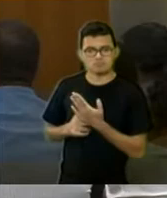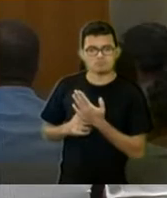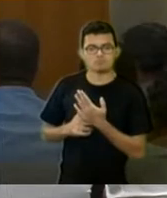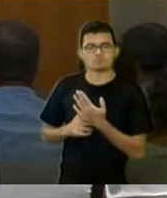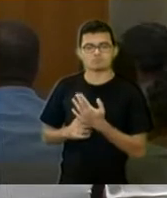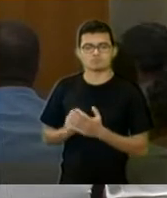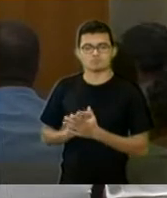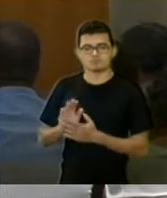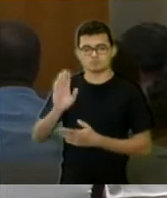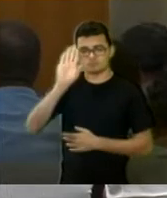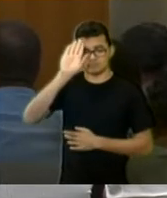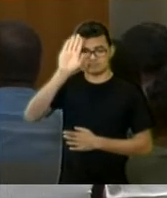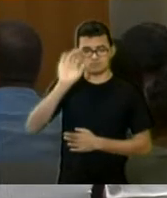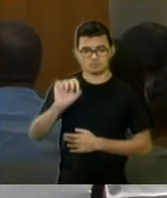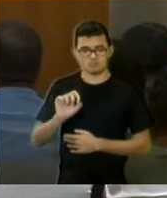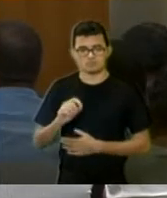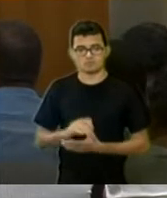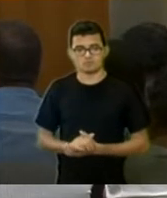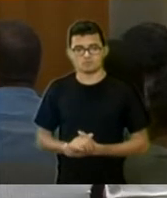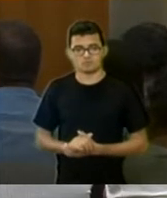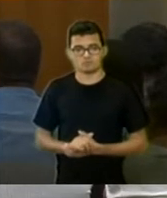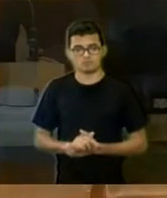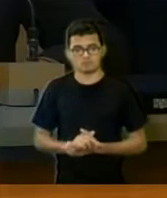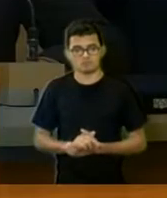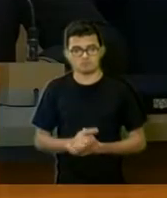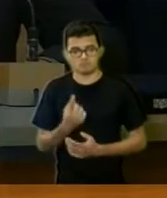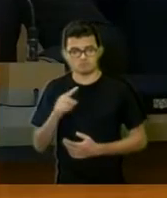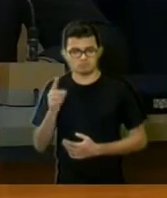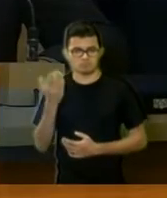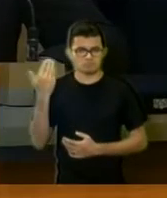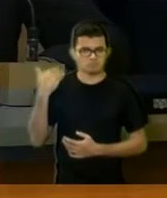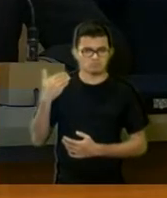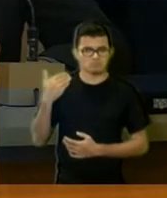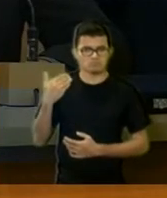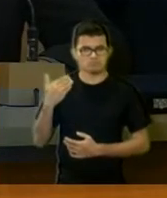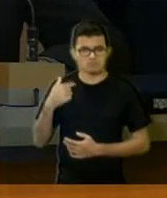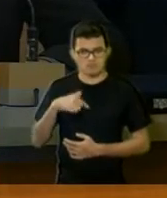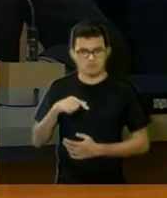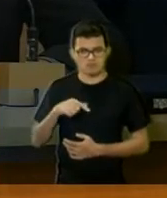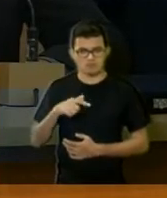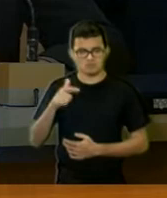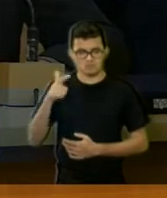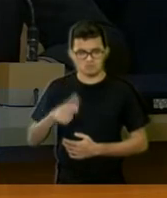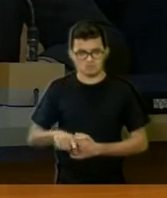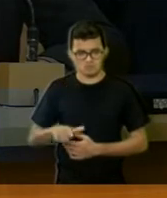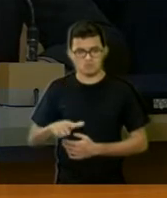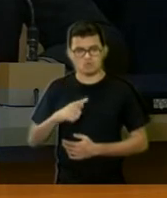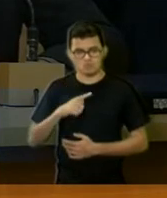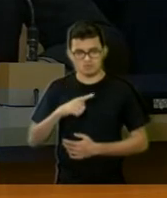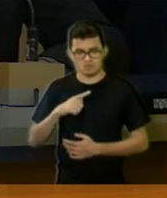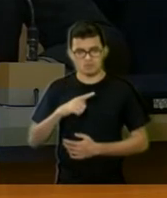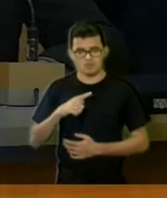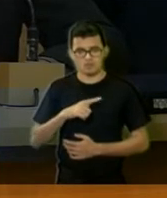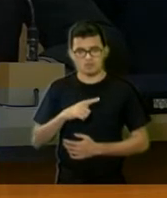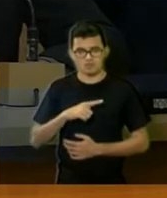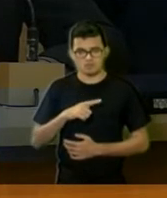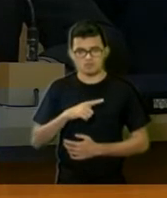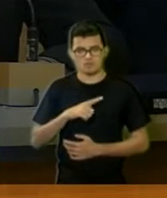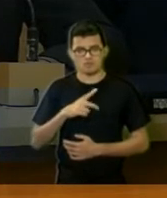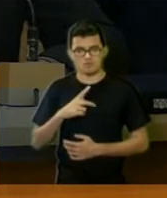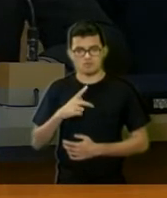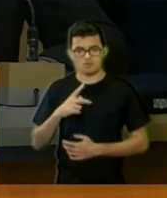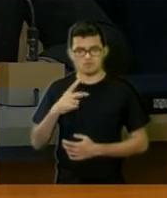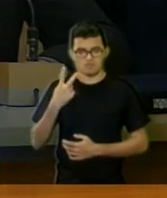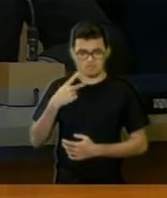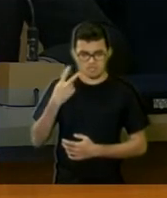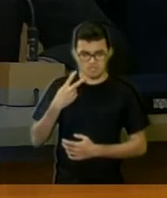coisa interessante, né, nos últimos dias aí, eu me candidatei novamente, não fui eleito, né?